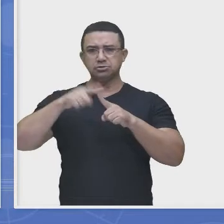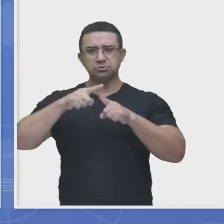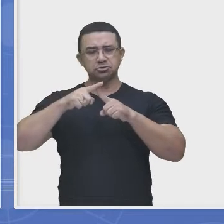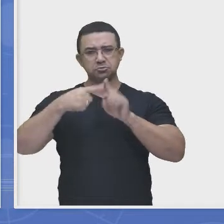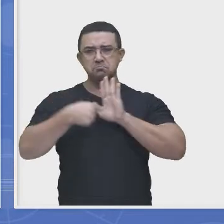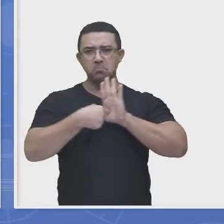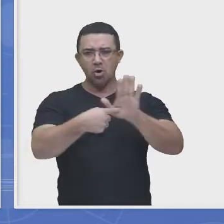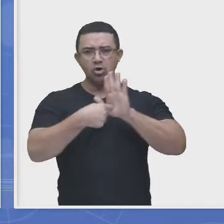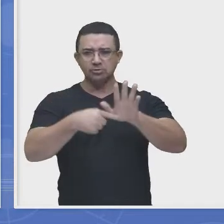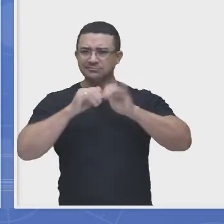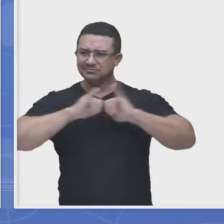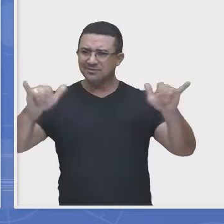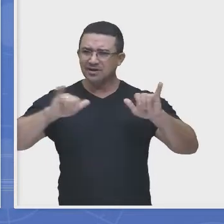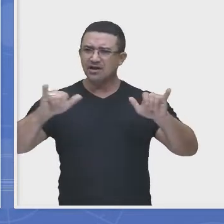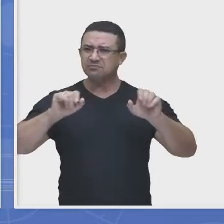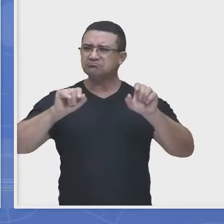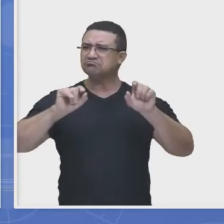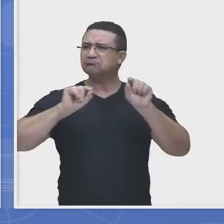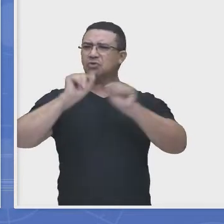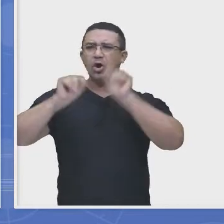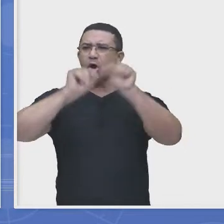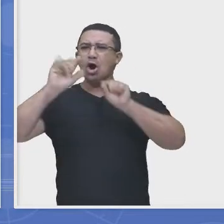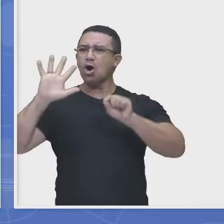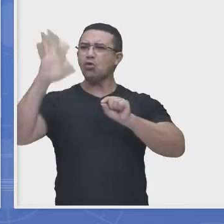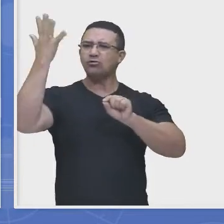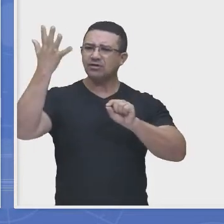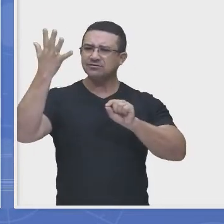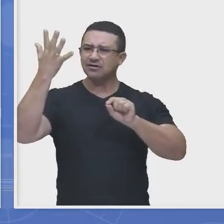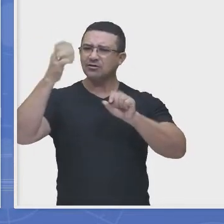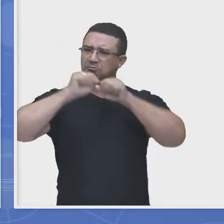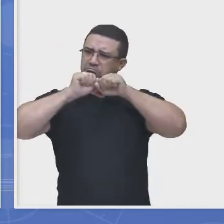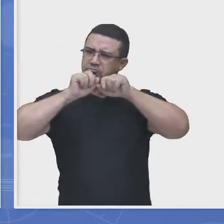aí ele vai me informar como isso ocorreu. Olha só,